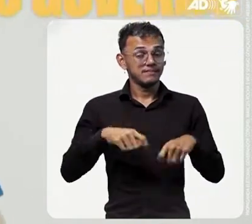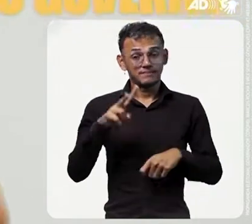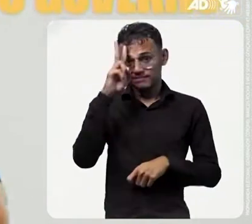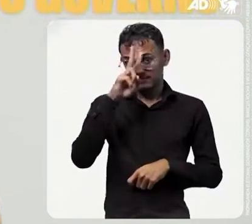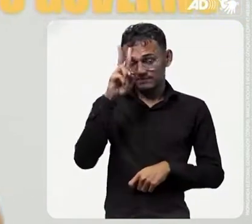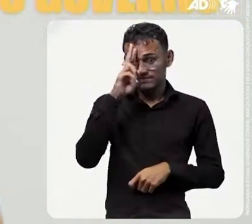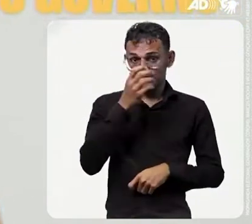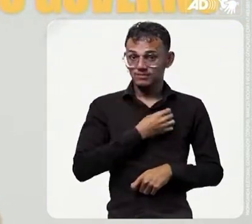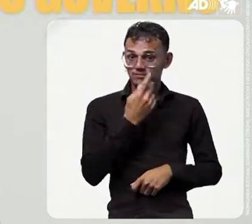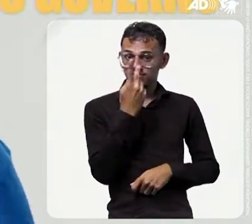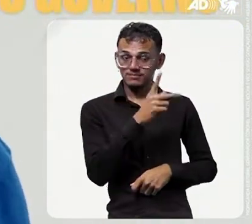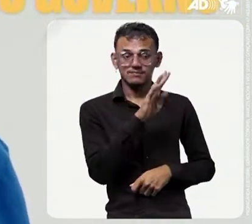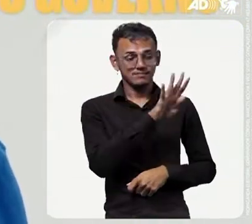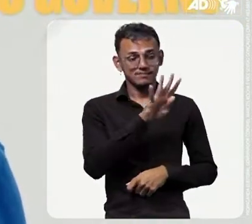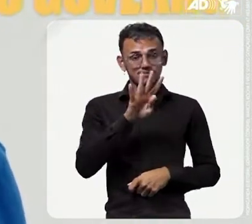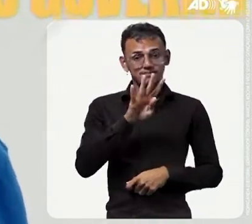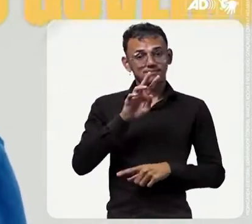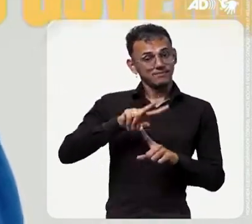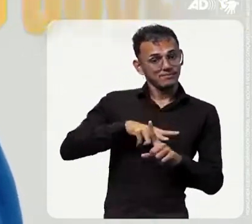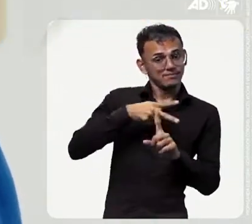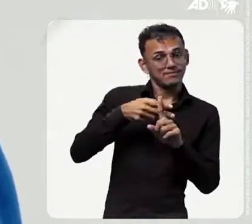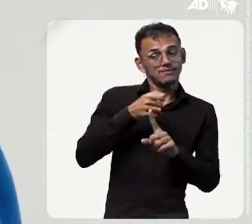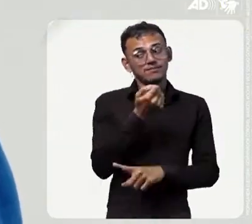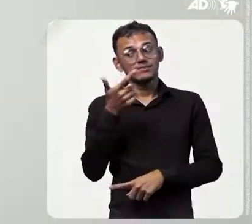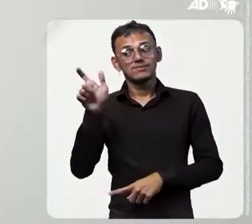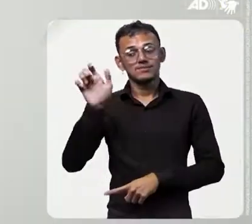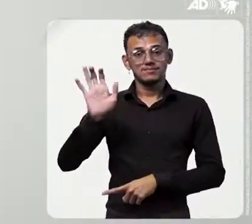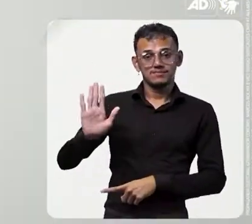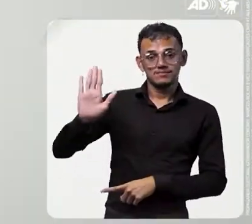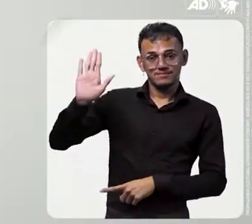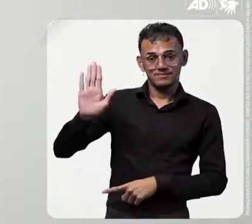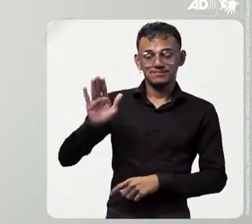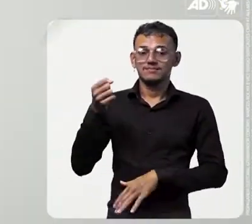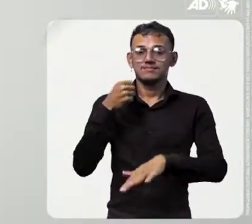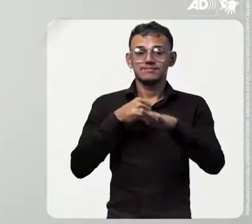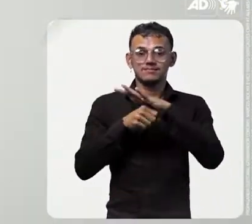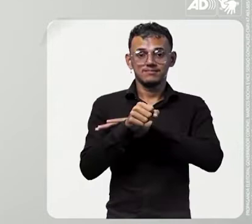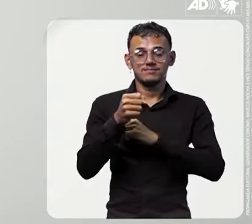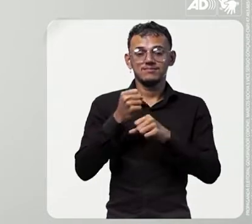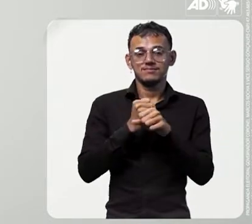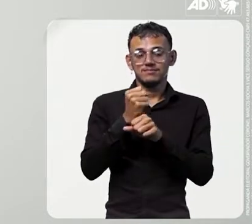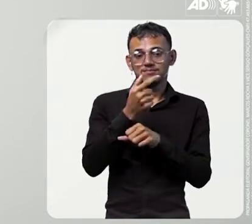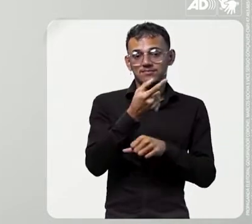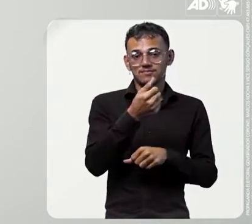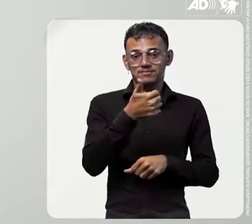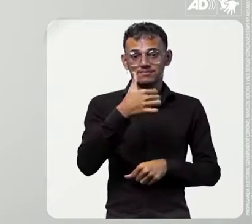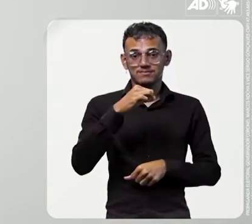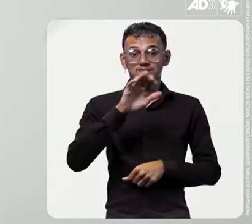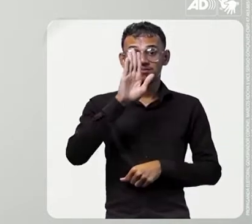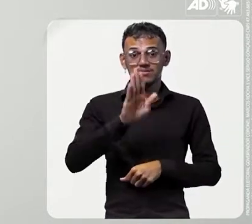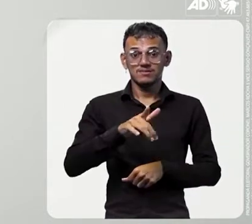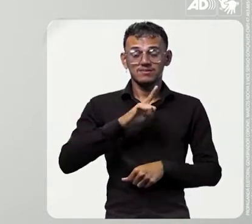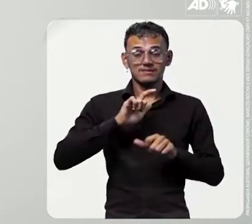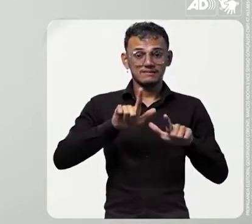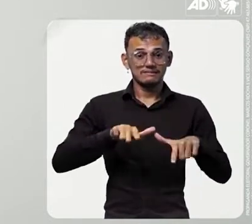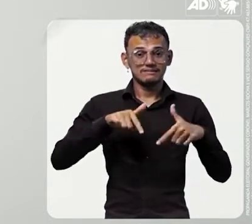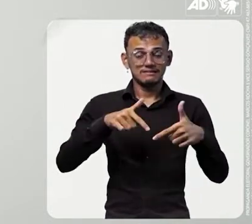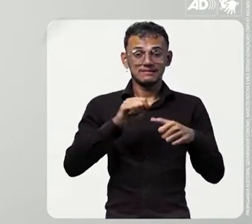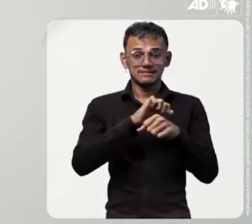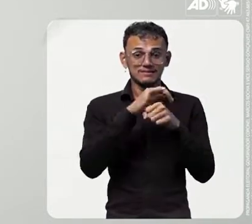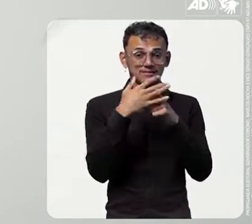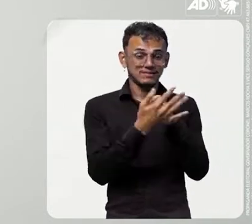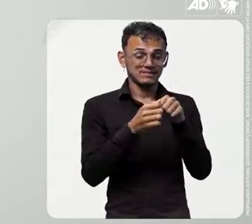dele é 44, o dobro do outro. Entrou em 2019, já pegou uma pandemia pela frente e quando as